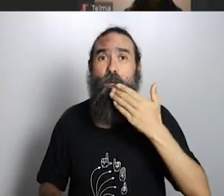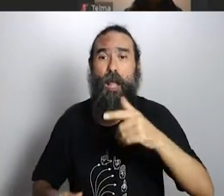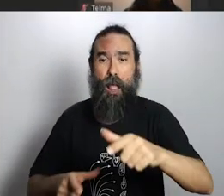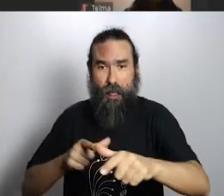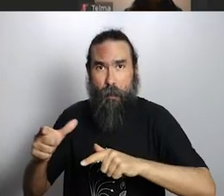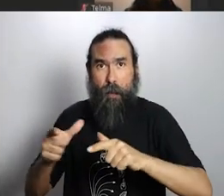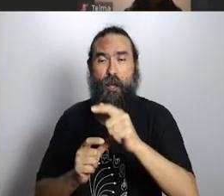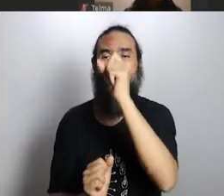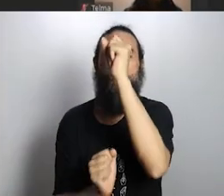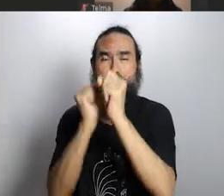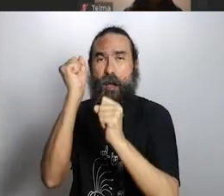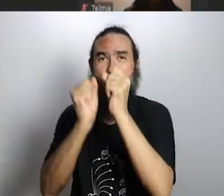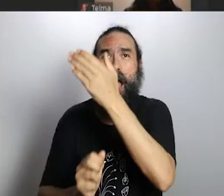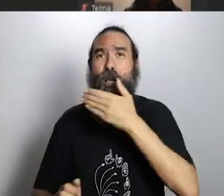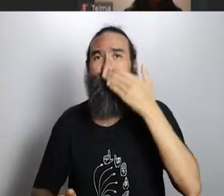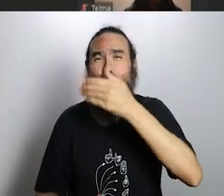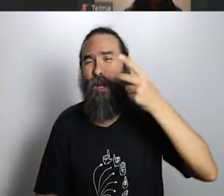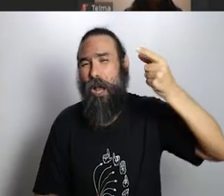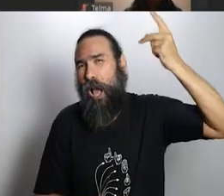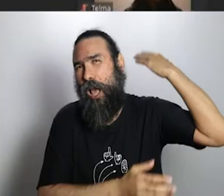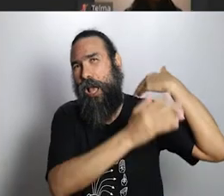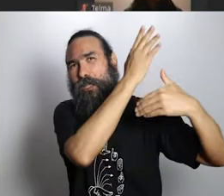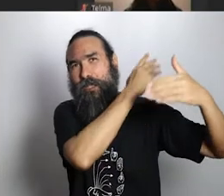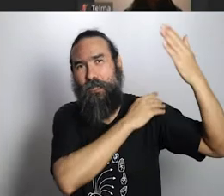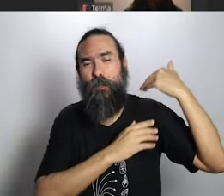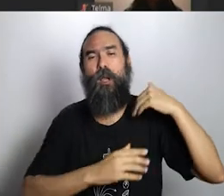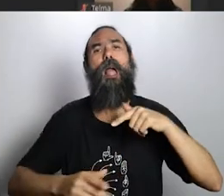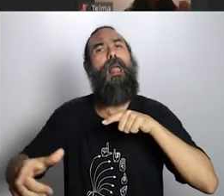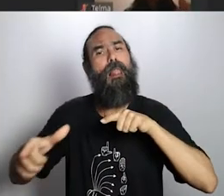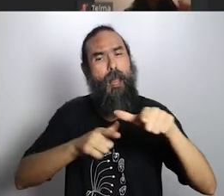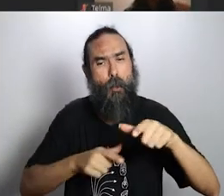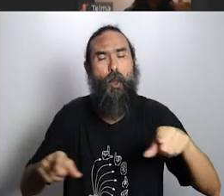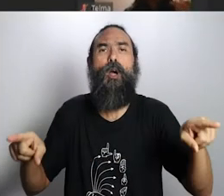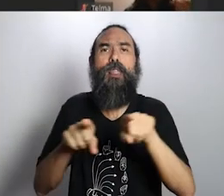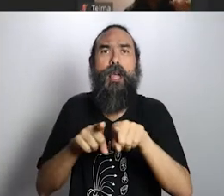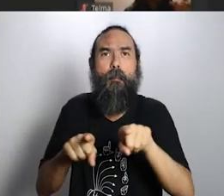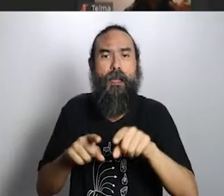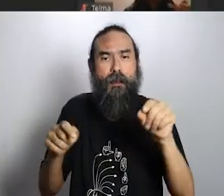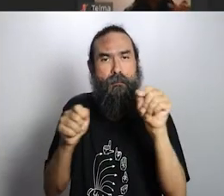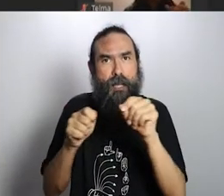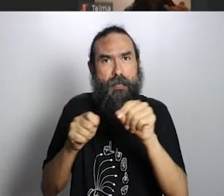Trabalhou na estrada fazendo caçamento.